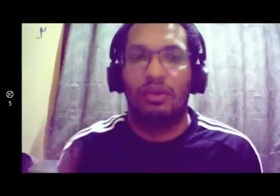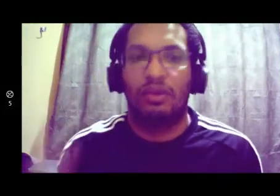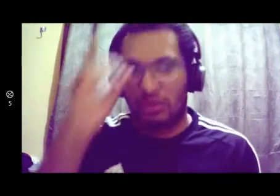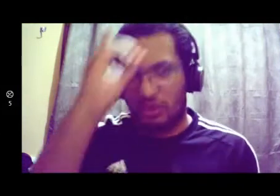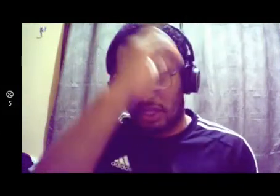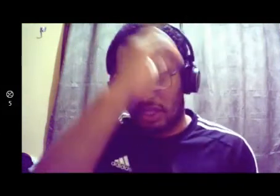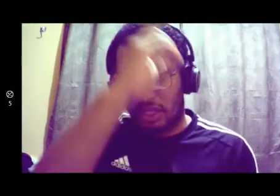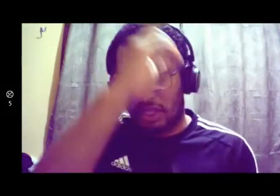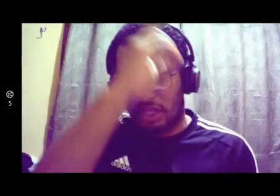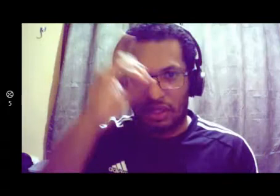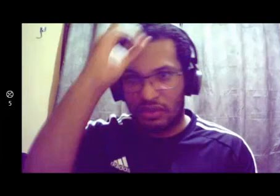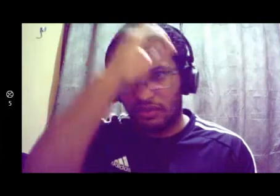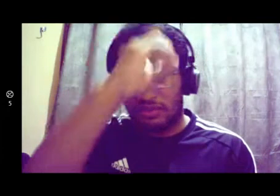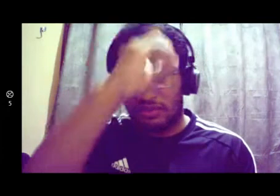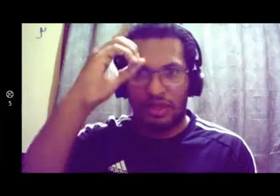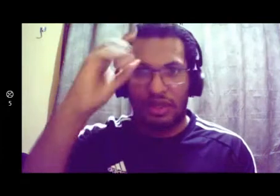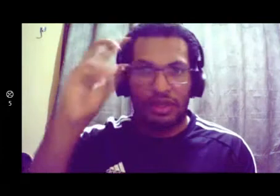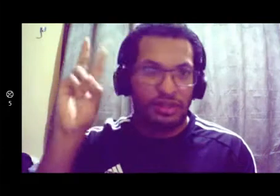Então, domingo,